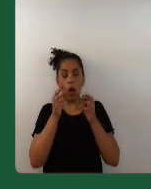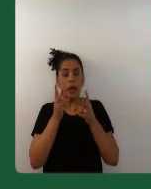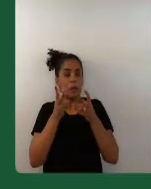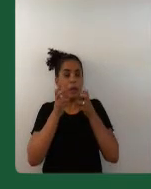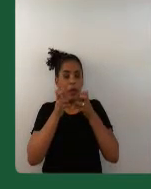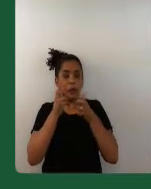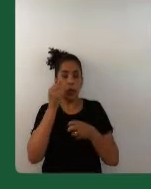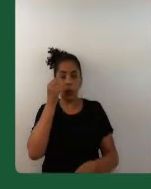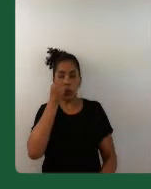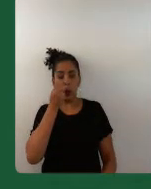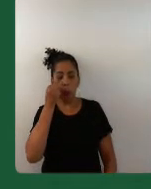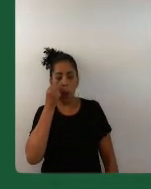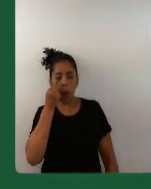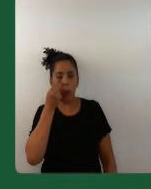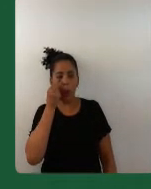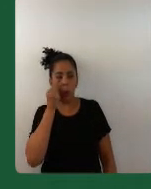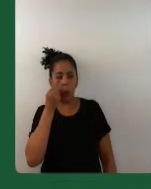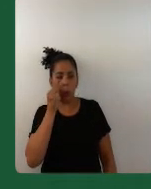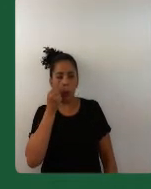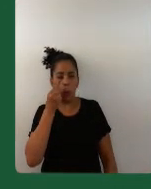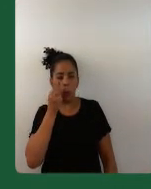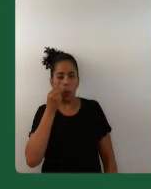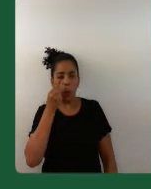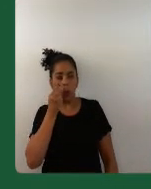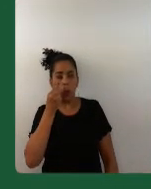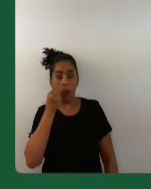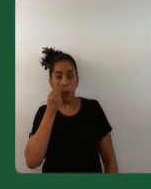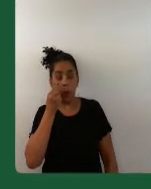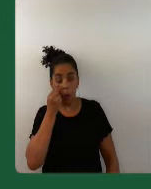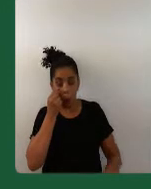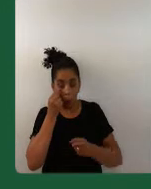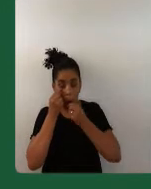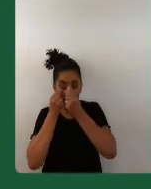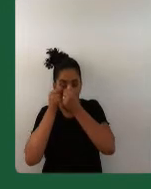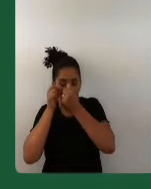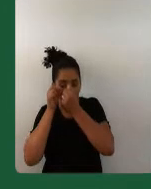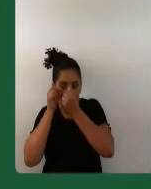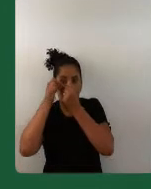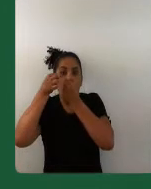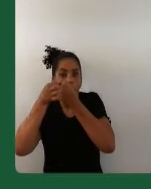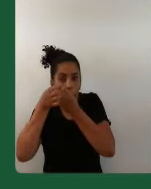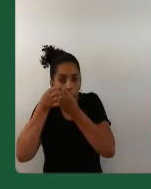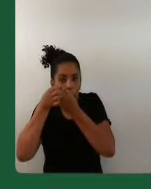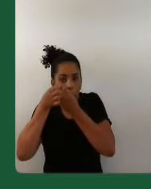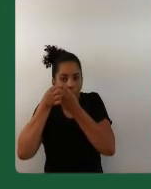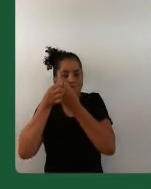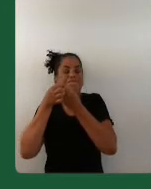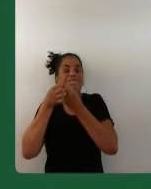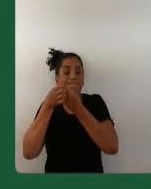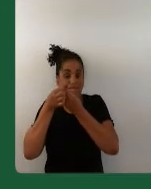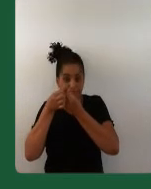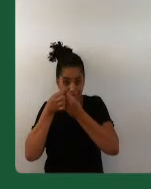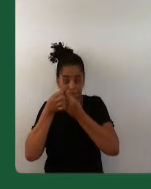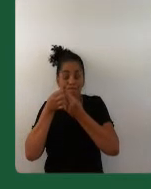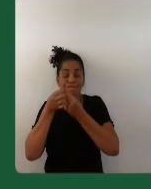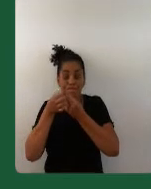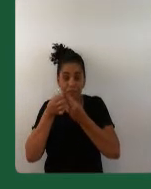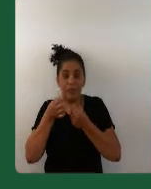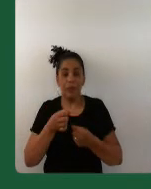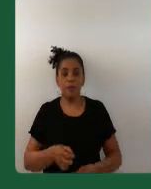o paciente chora e tem a valsalva, o olho ele salta para fora, né?